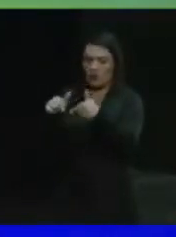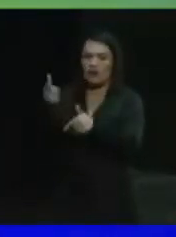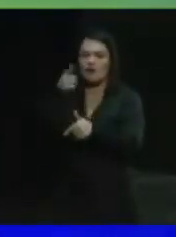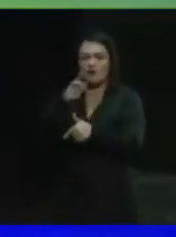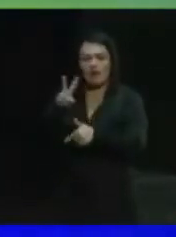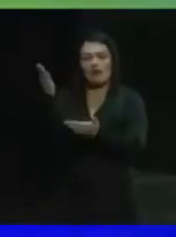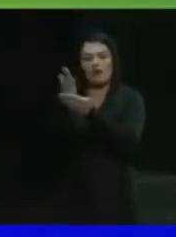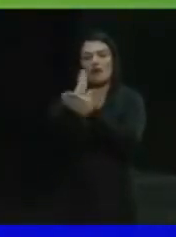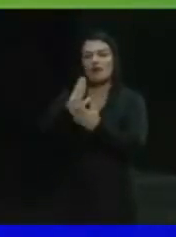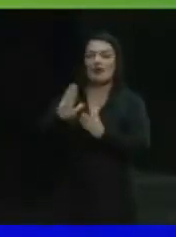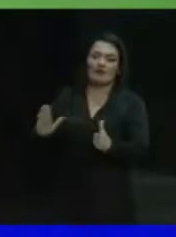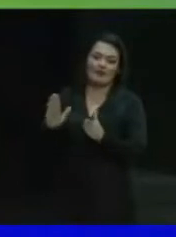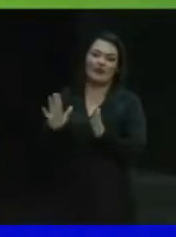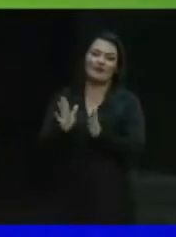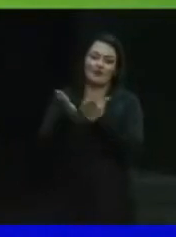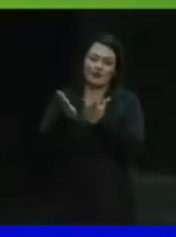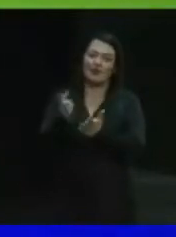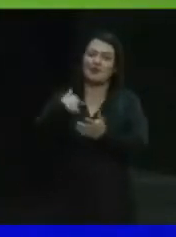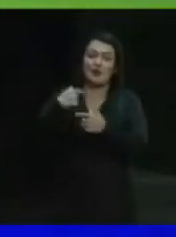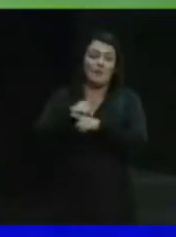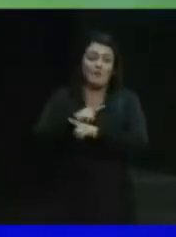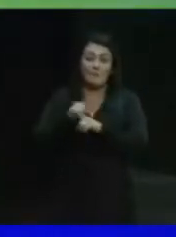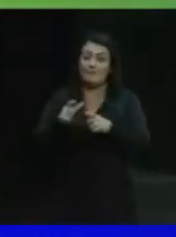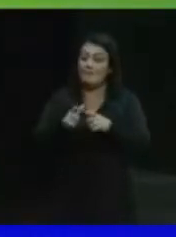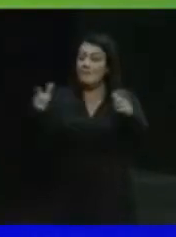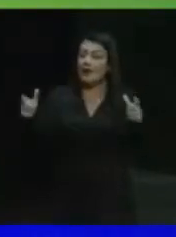esse é o maior desafio da nossa geração.